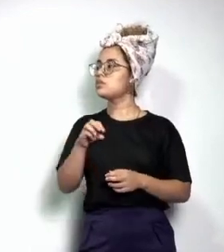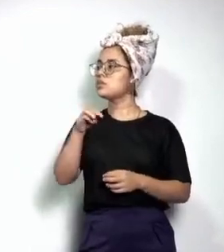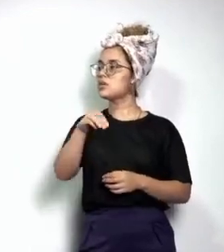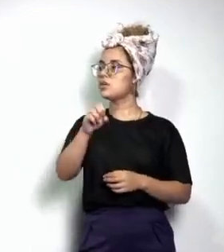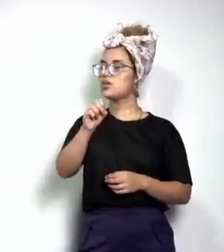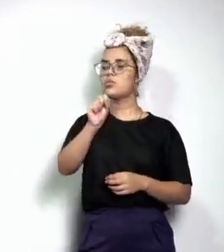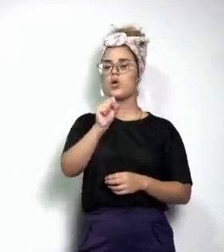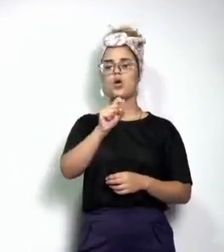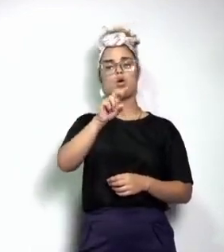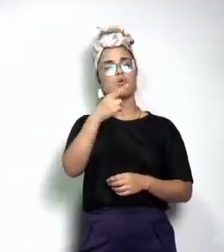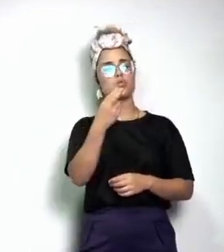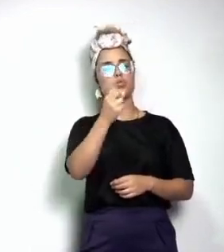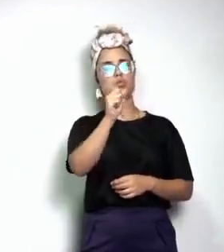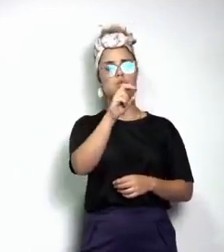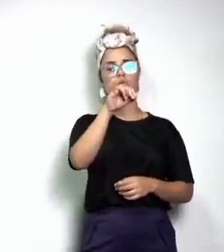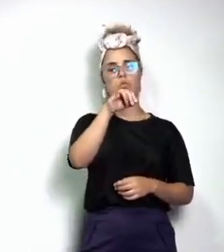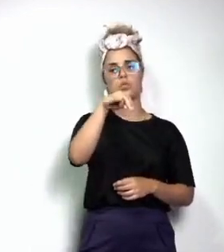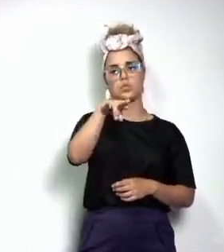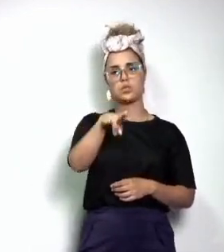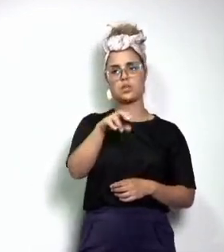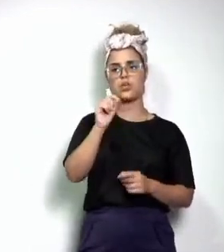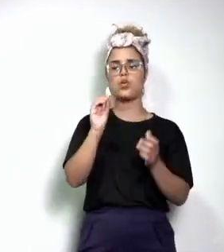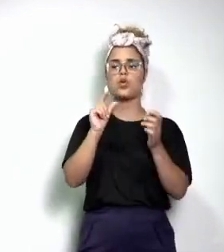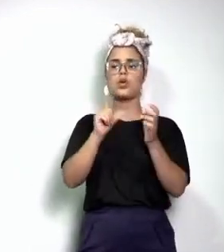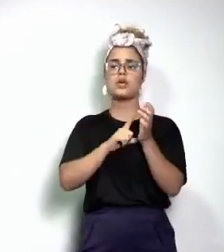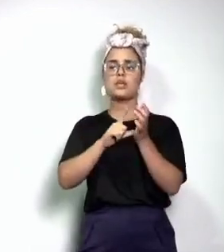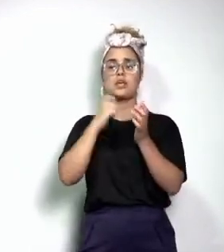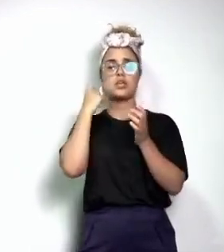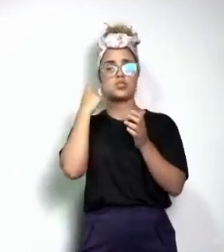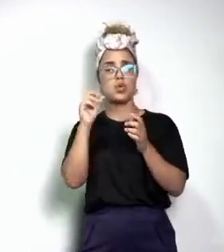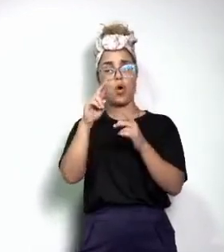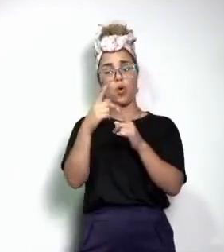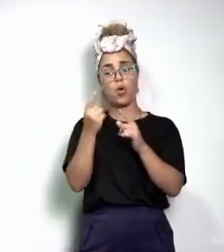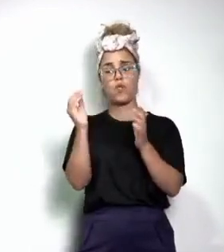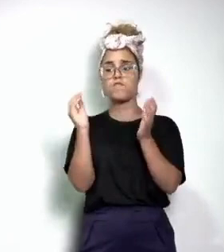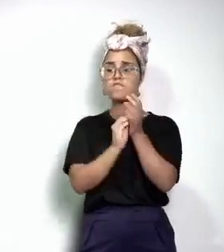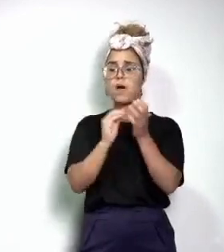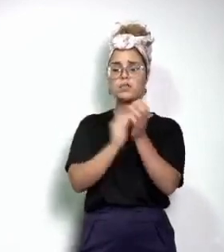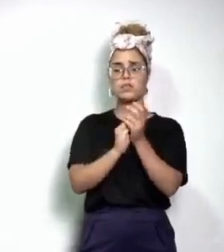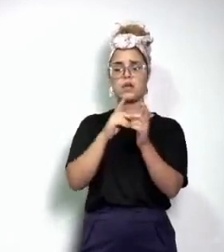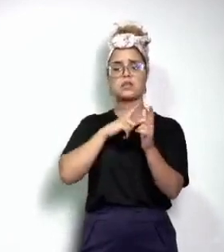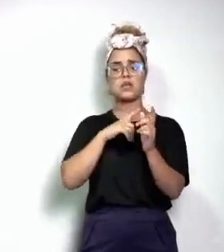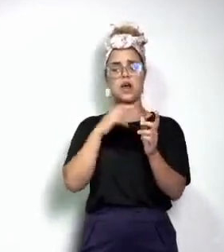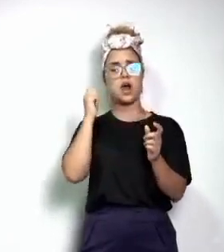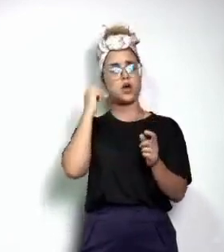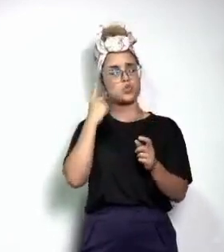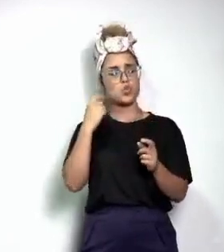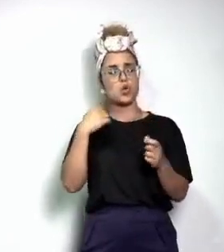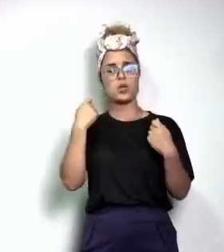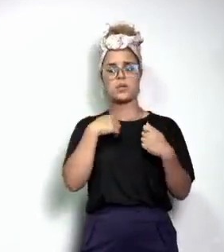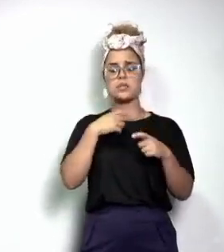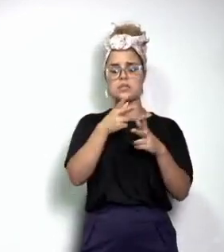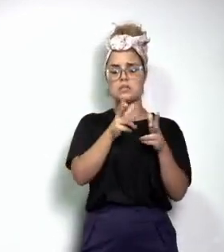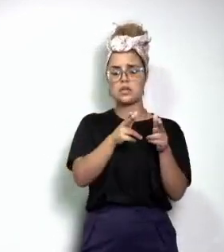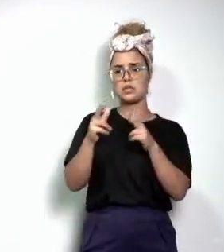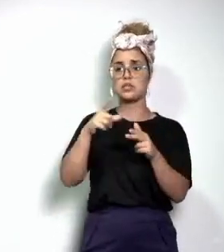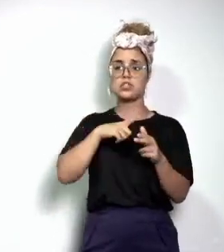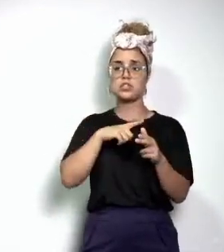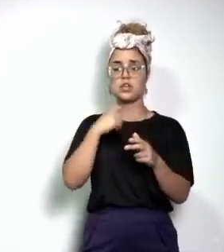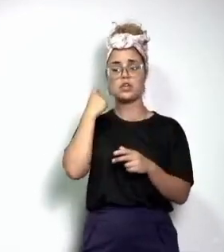SYNC, se vai ser com a ausência de som ou se a gente vai ter um som para ser SYNCado. No caso, a gente está tendo